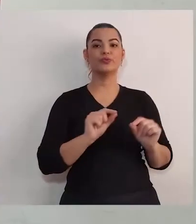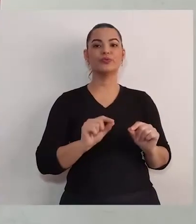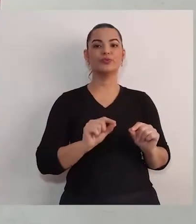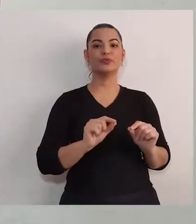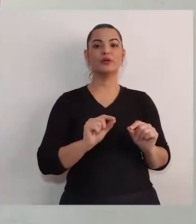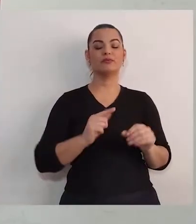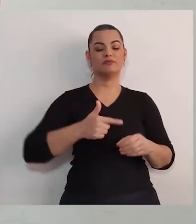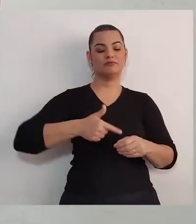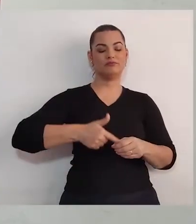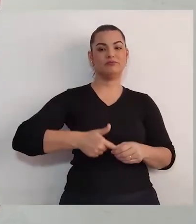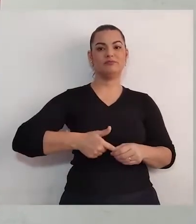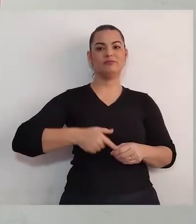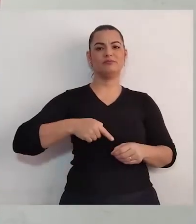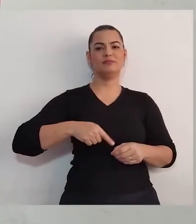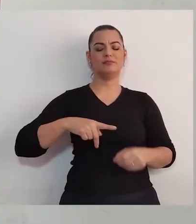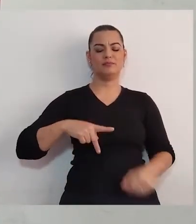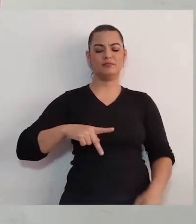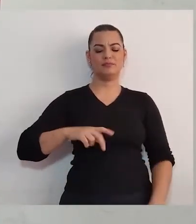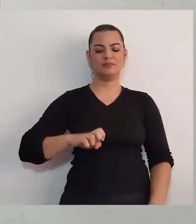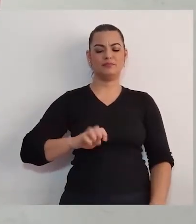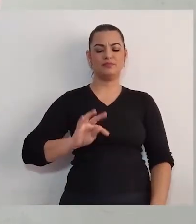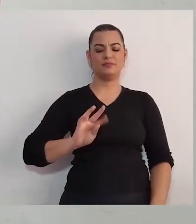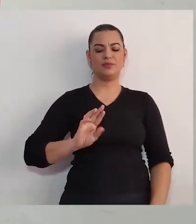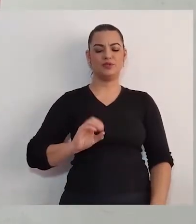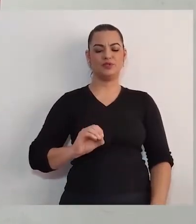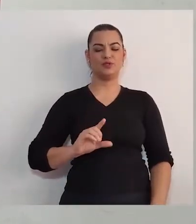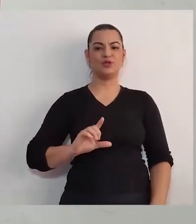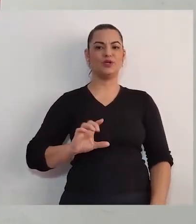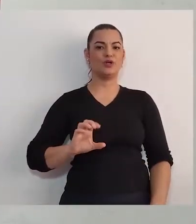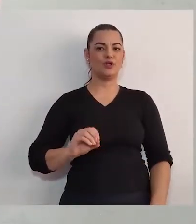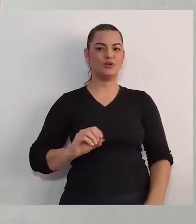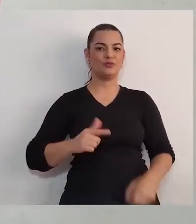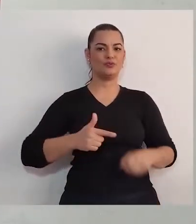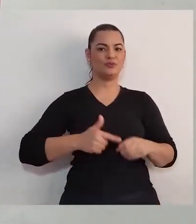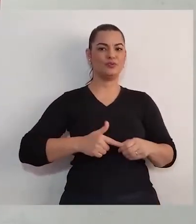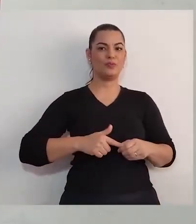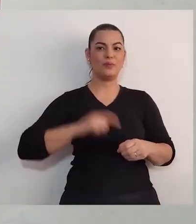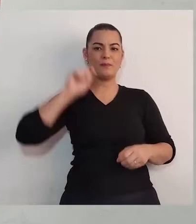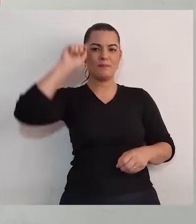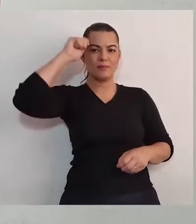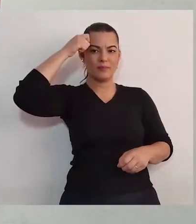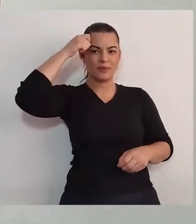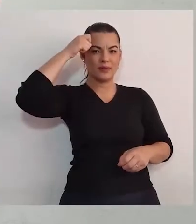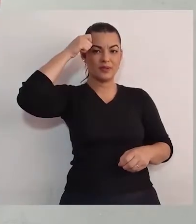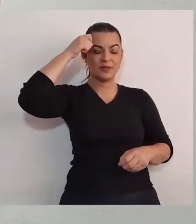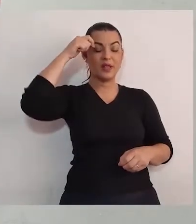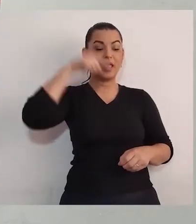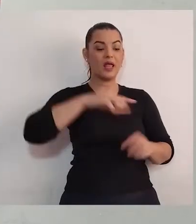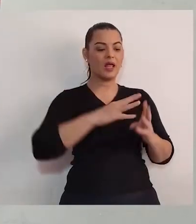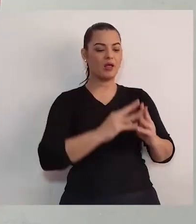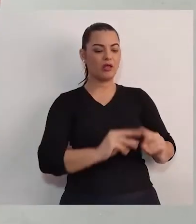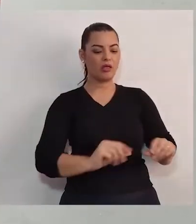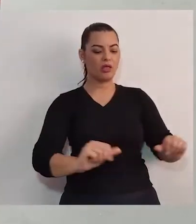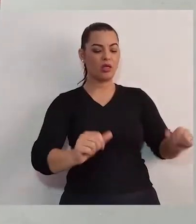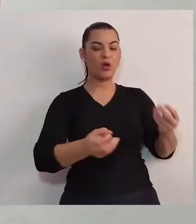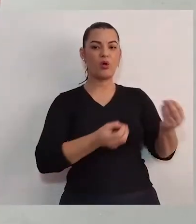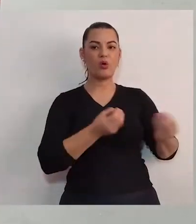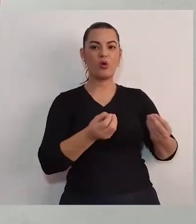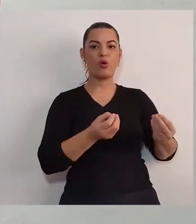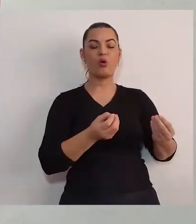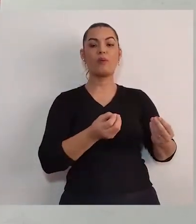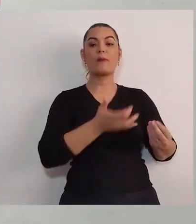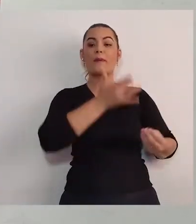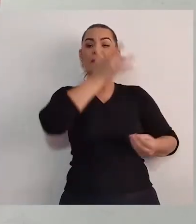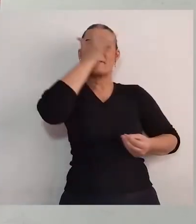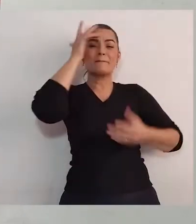o petróleo. O petróleo, ele é formado pela decomposição da matéria orgânica por restos